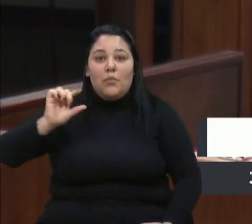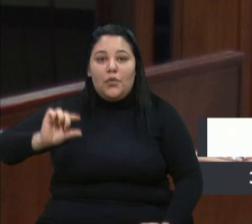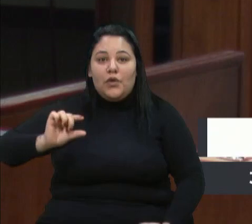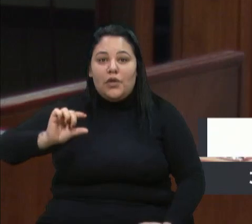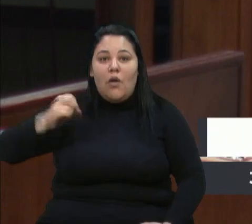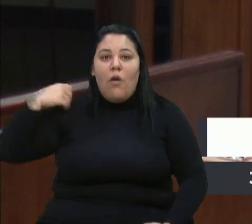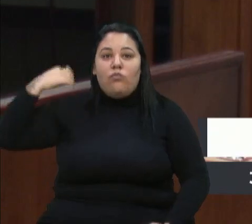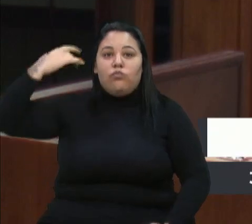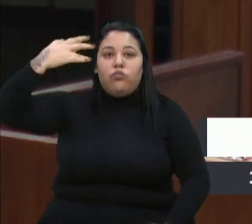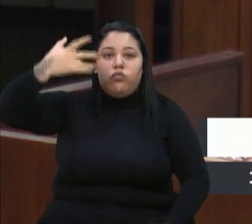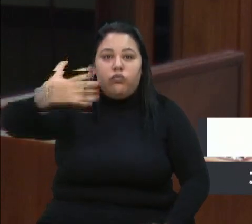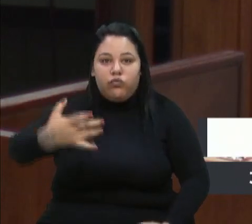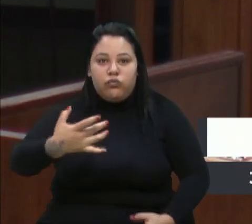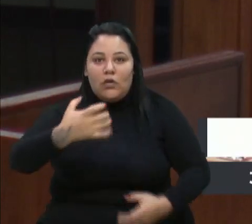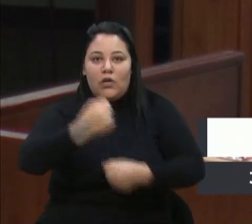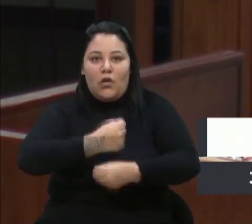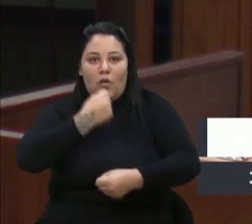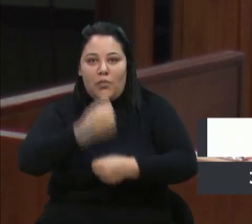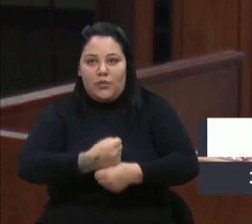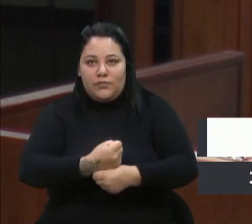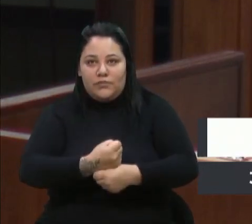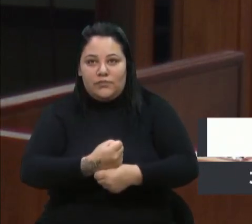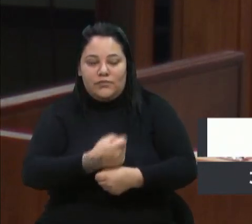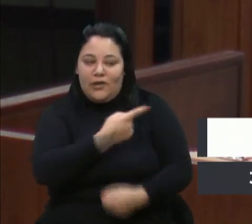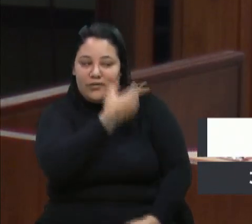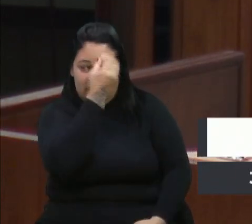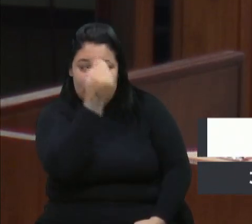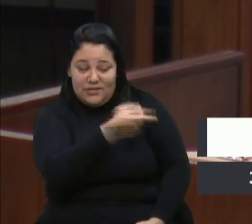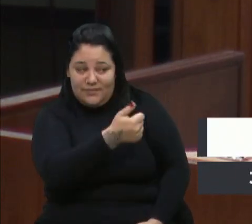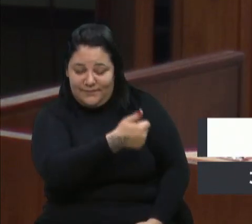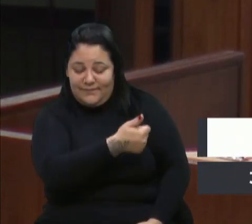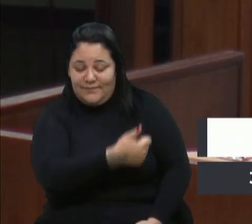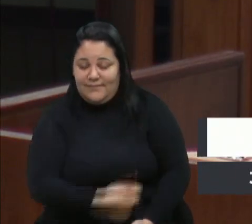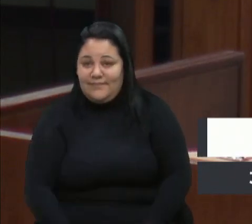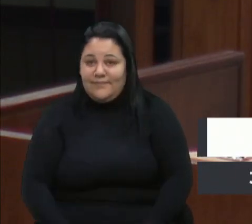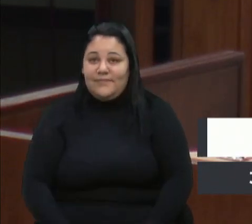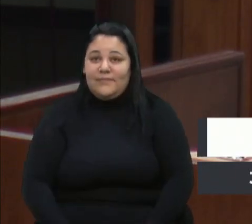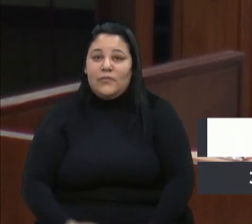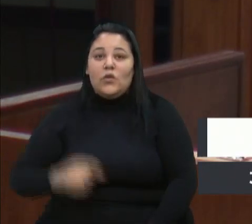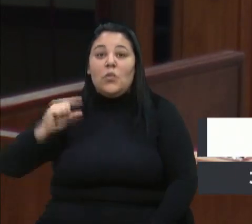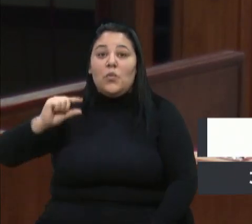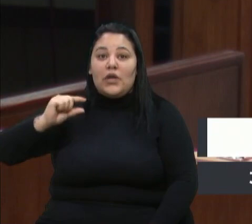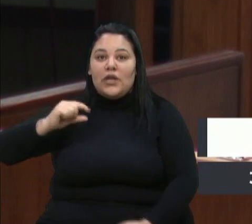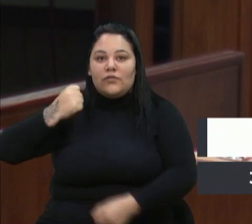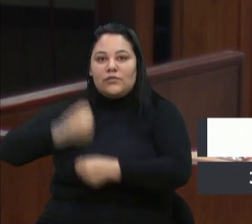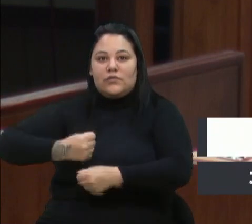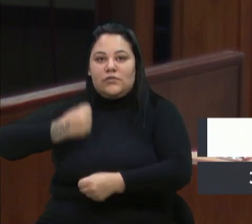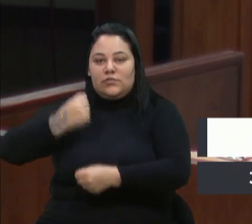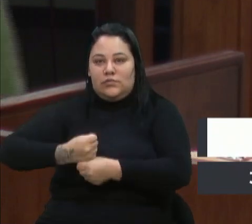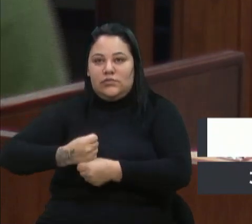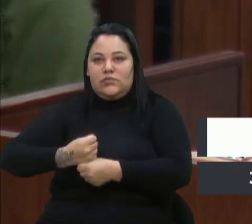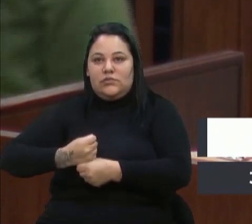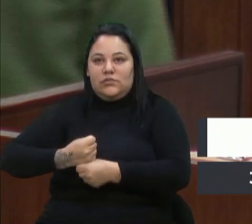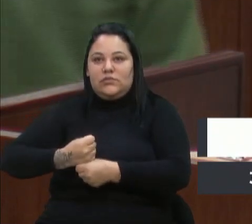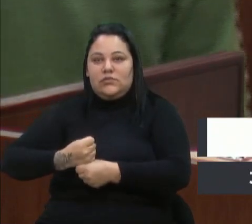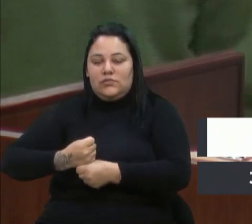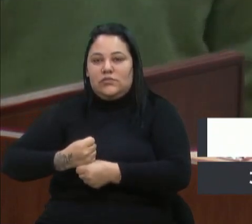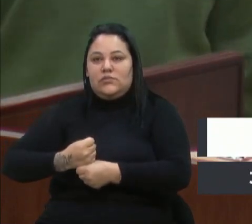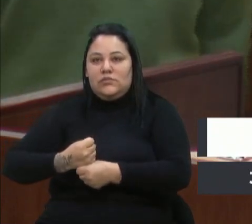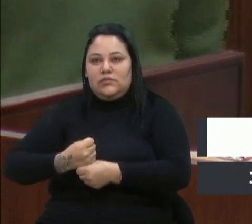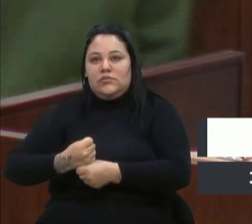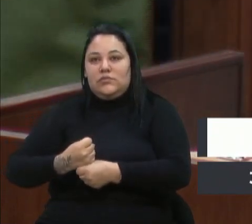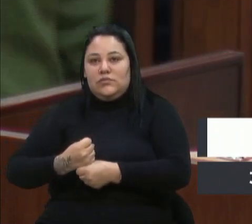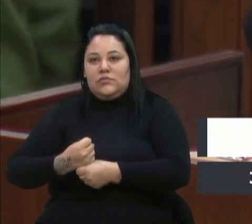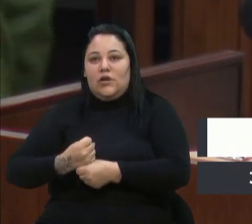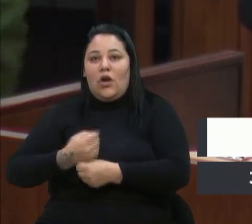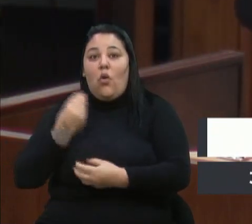obra, depois eu vou passar, não te esqueci, viu? Um pouco desta obra, do